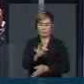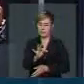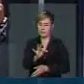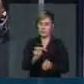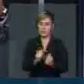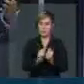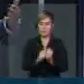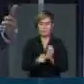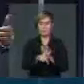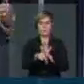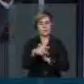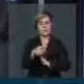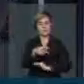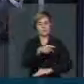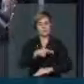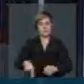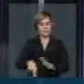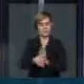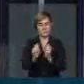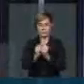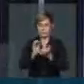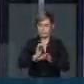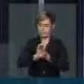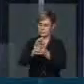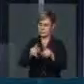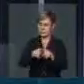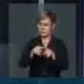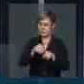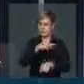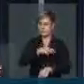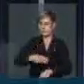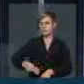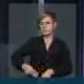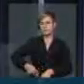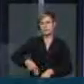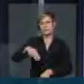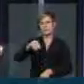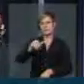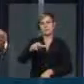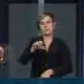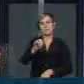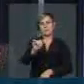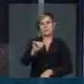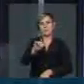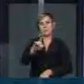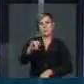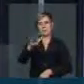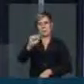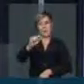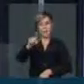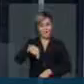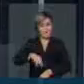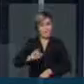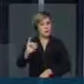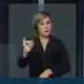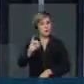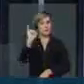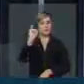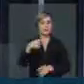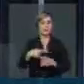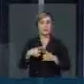partido Carlos Lupe, a toda a sua bancada e ao ministro Manuel Dias, nós sabemos que é um gesto muito importante porque isso